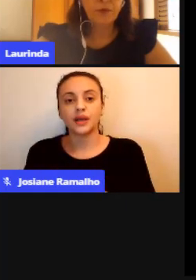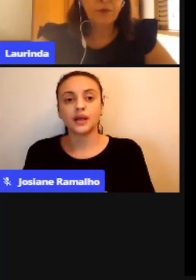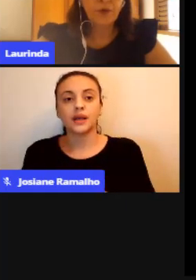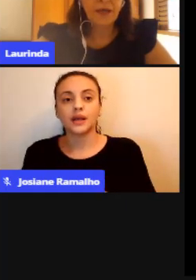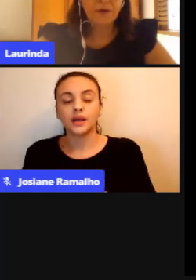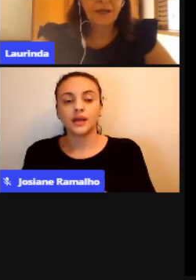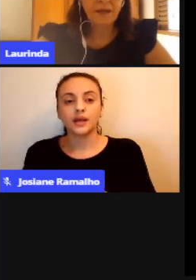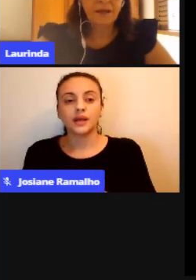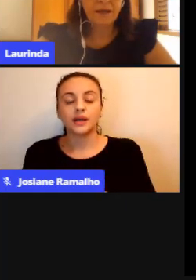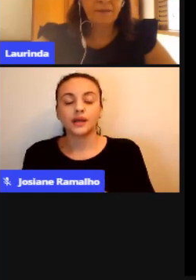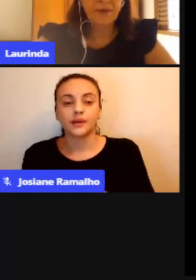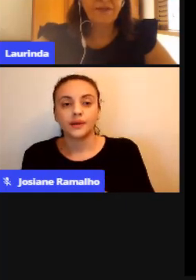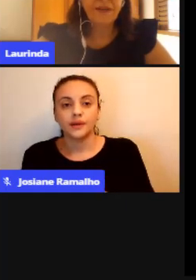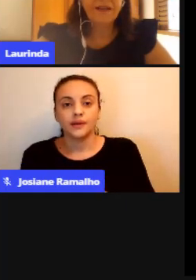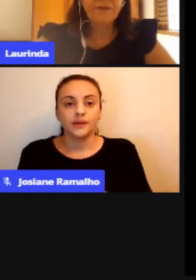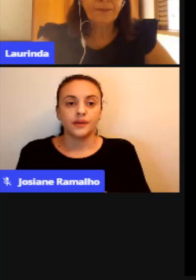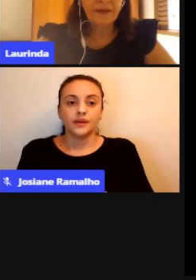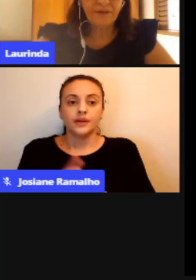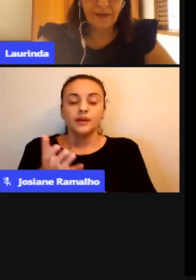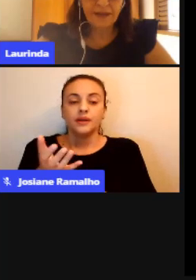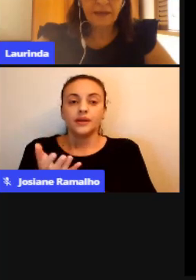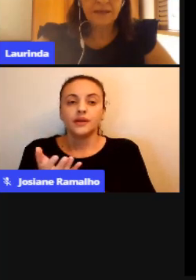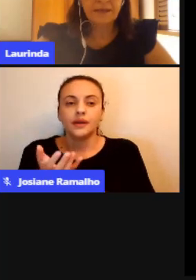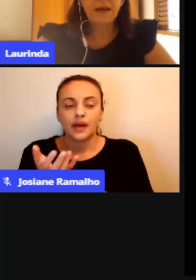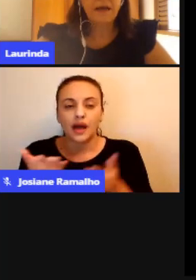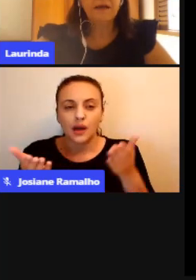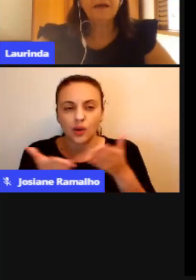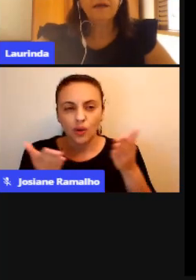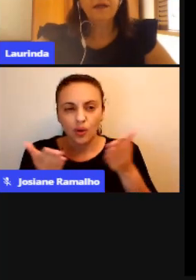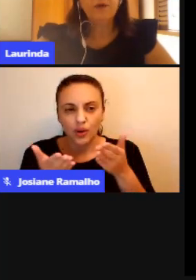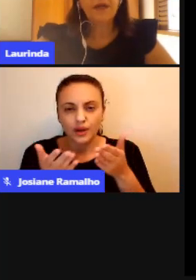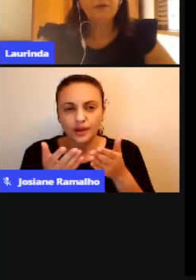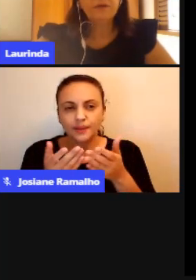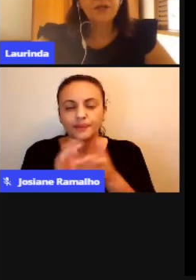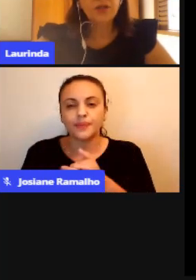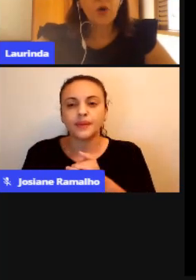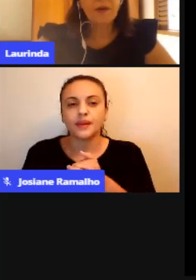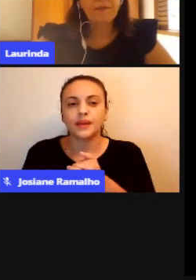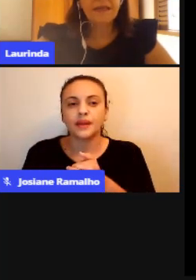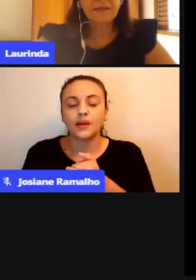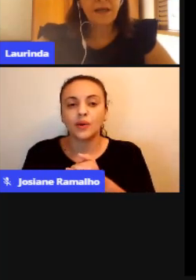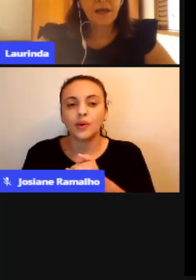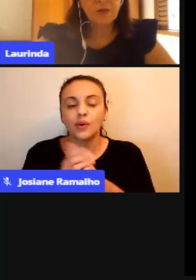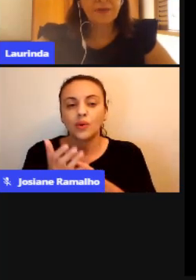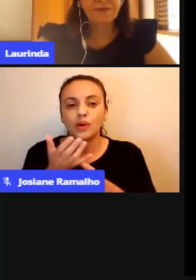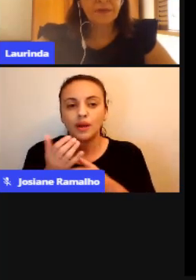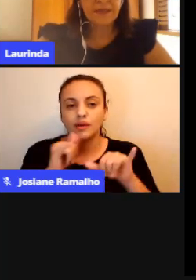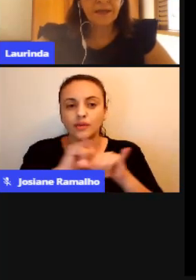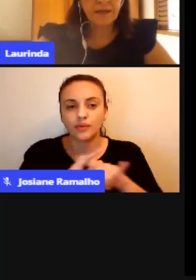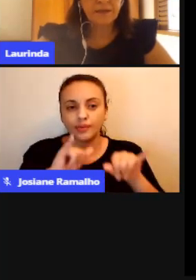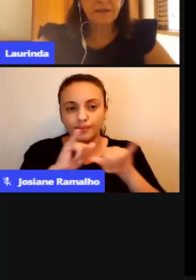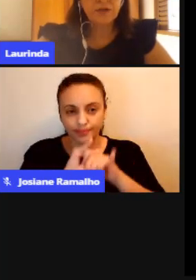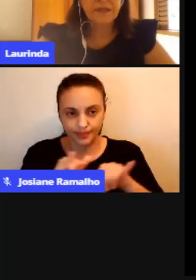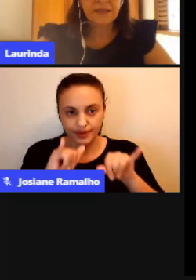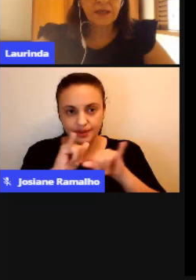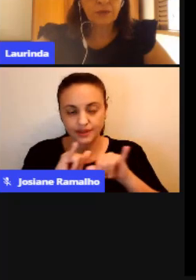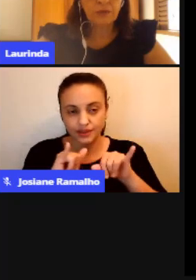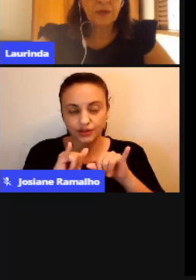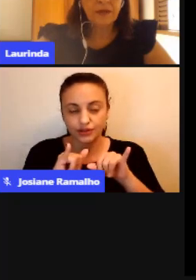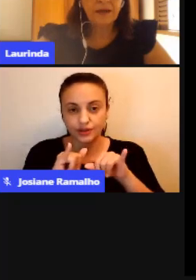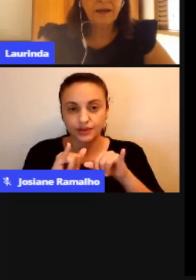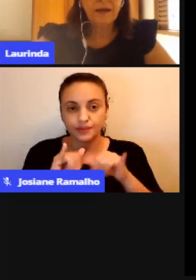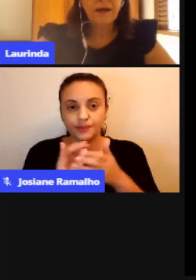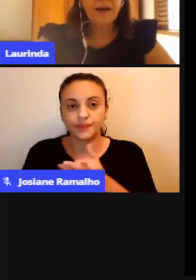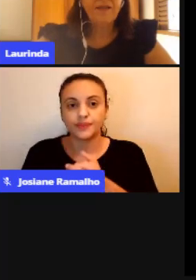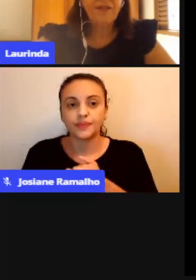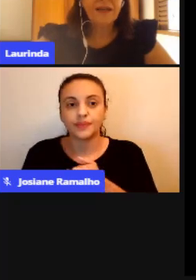E eu quero aqui, para finalizar, eu quero deixar uma mensagem para vocês